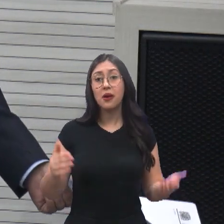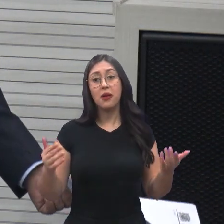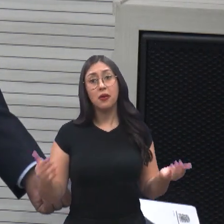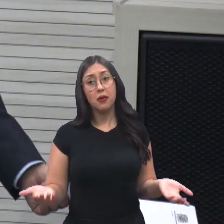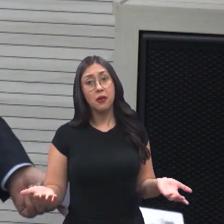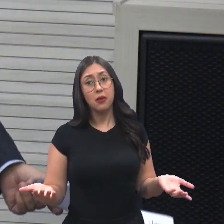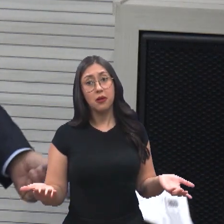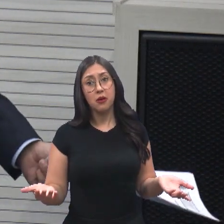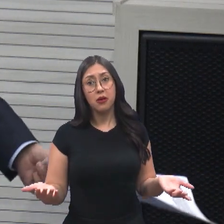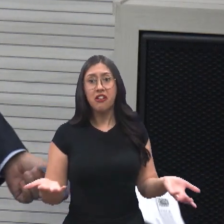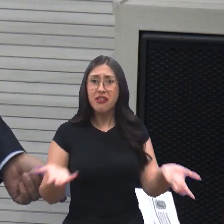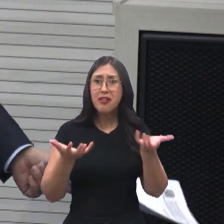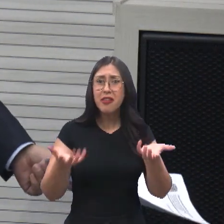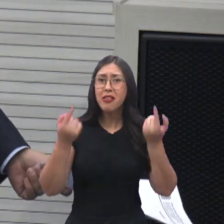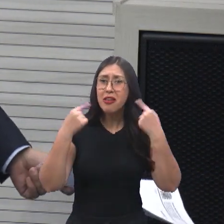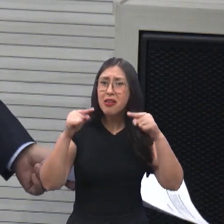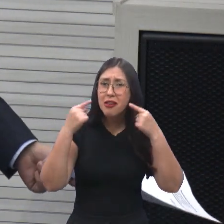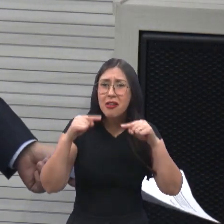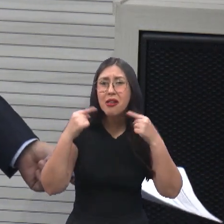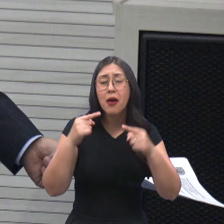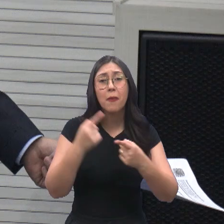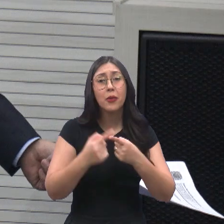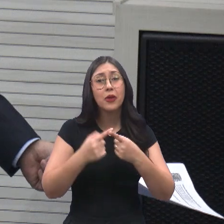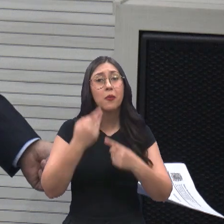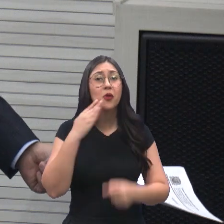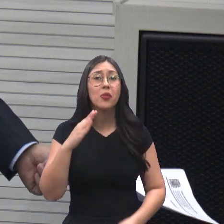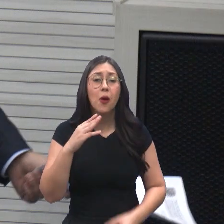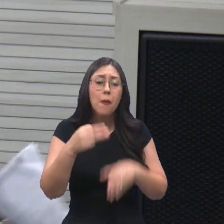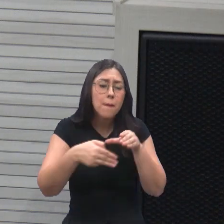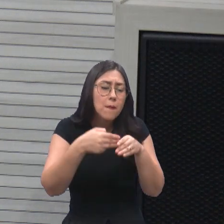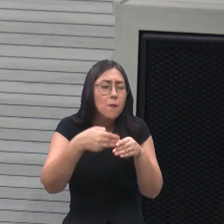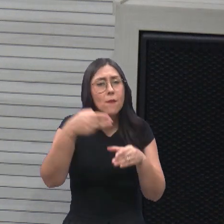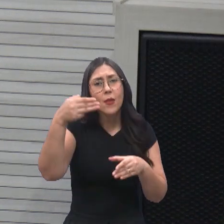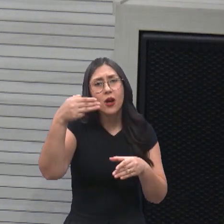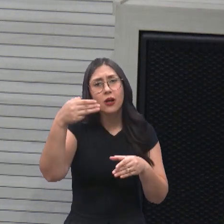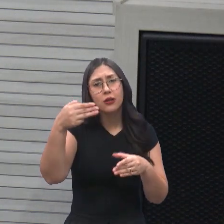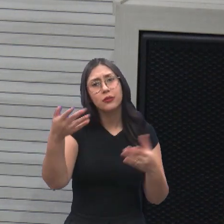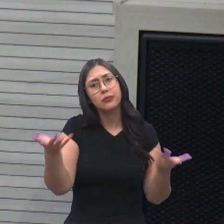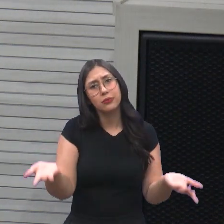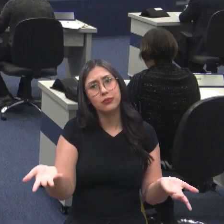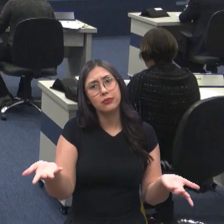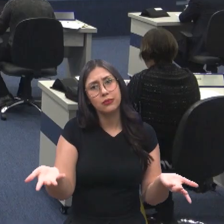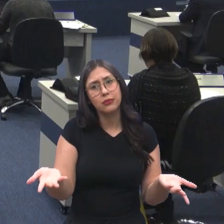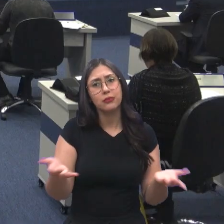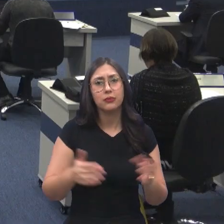querendo criticar o Trump porque prometeu mel. Obrigado, vereador.